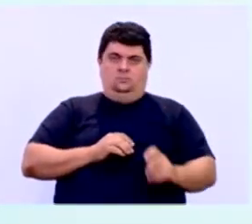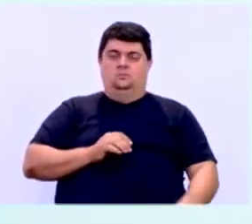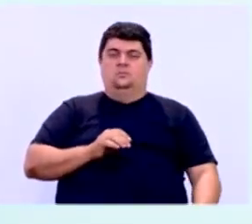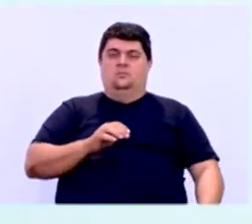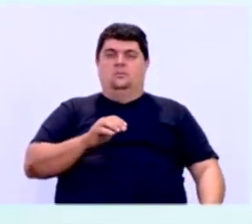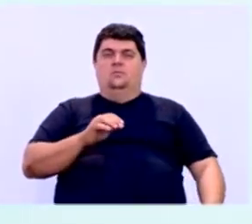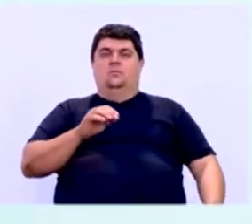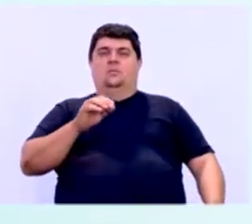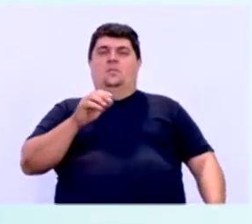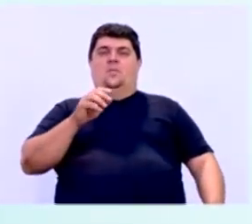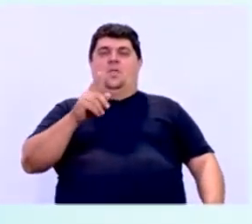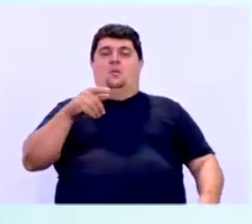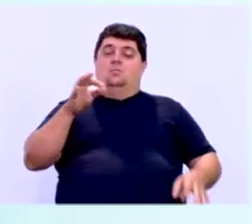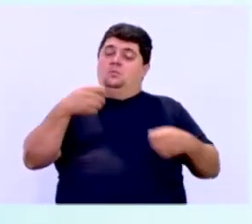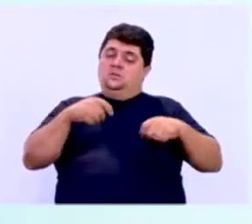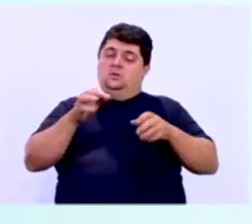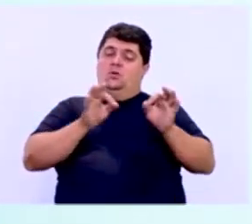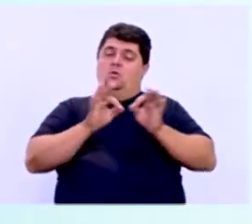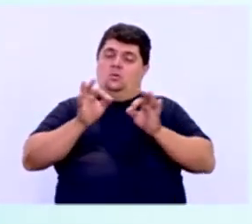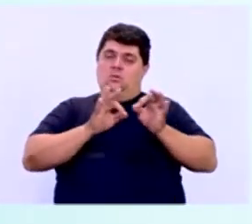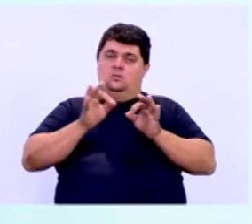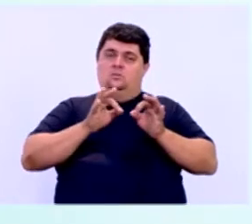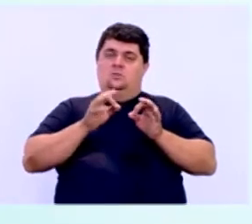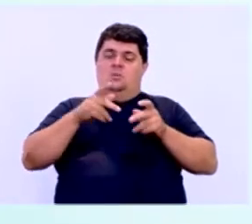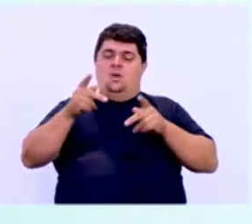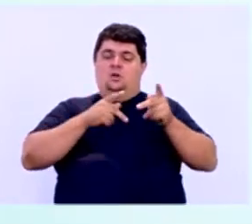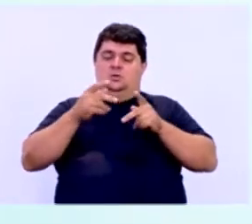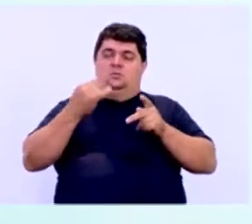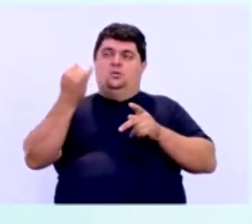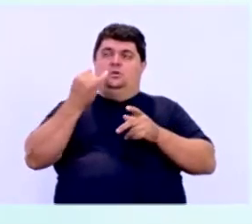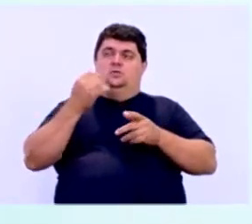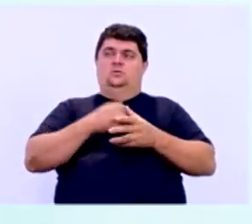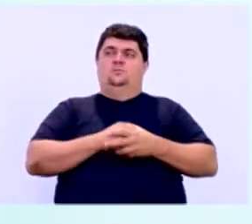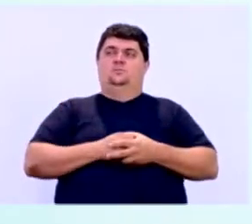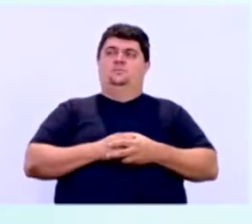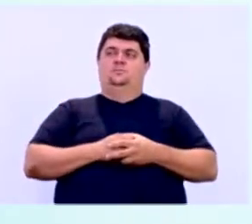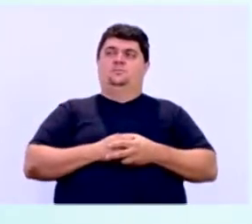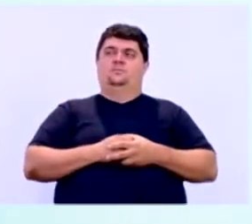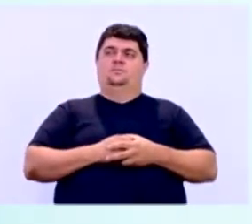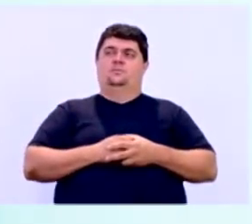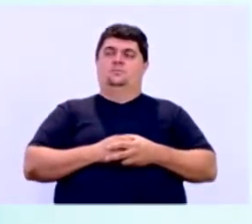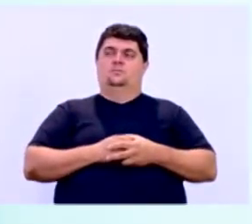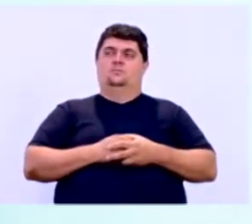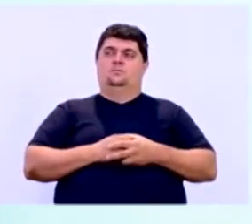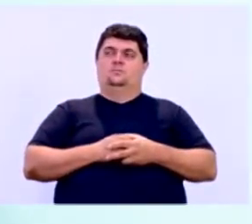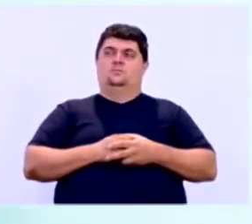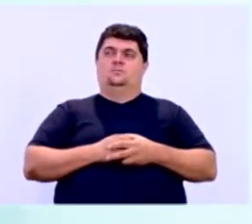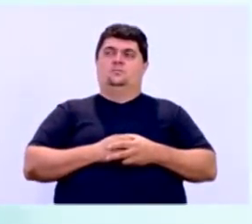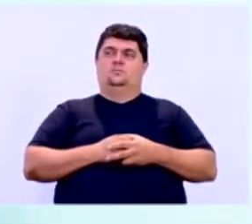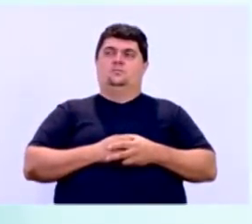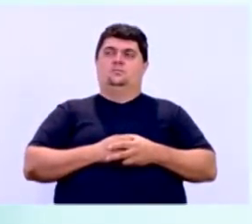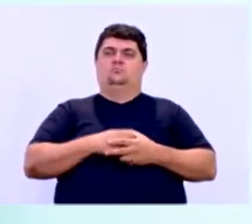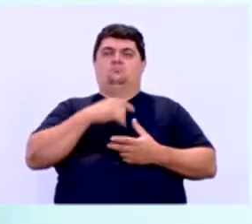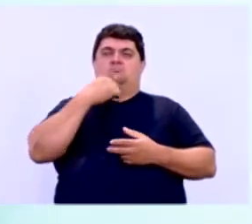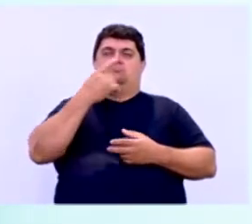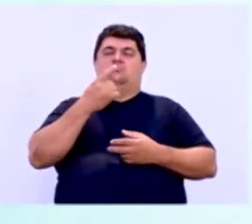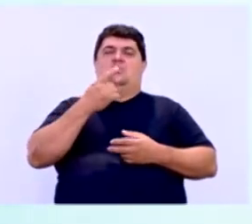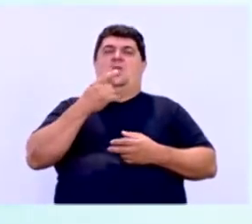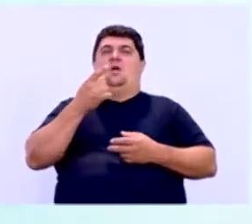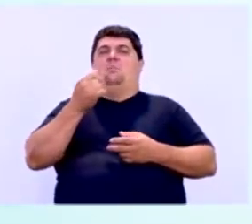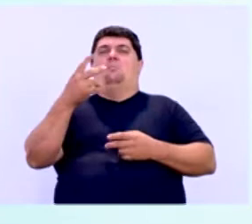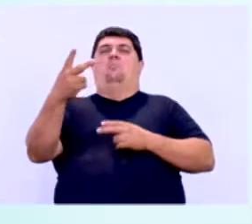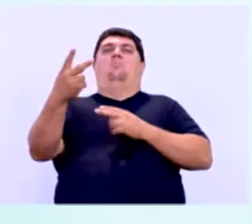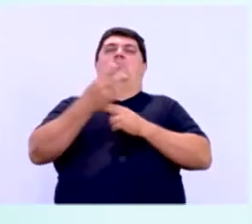isso tem que ser de forma organizada, dirigida, planejada, controlada, né? Atenção, a gente não vai buscar um